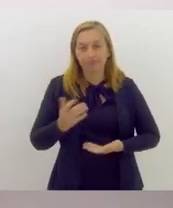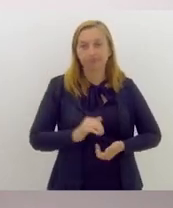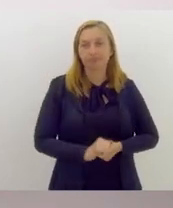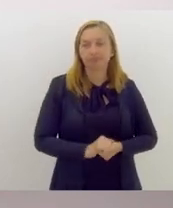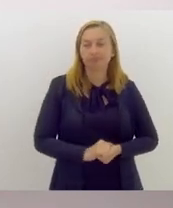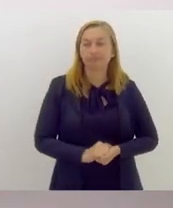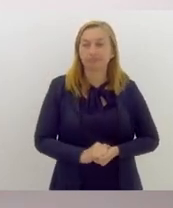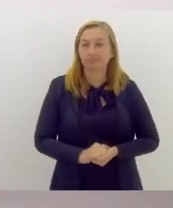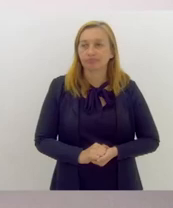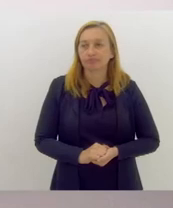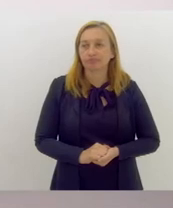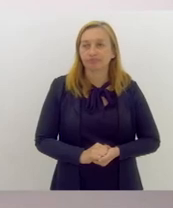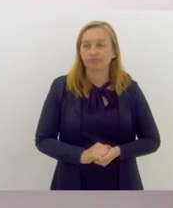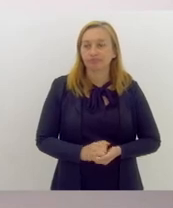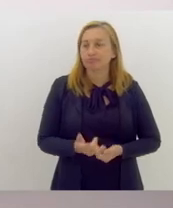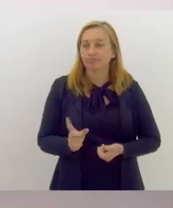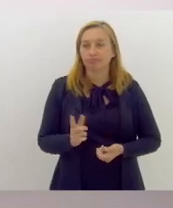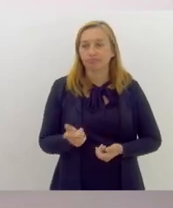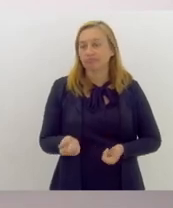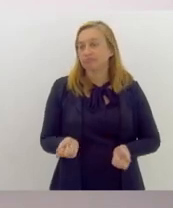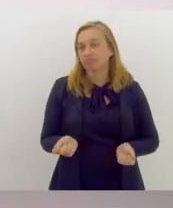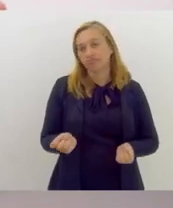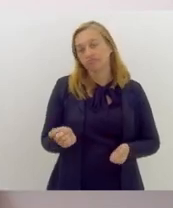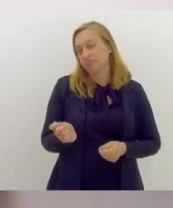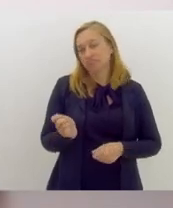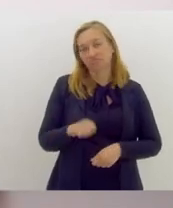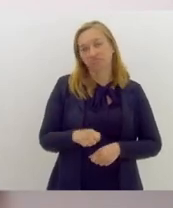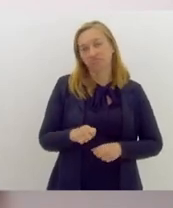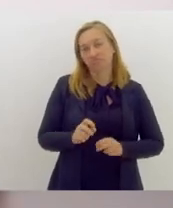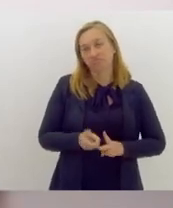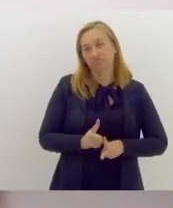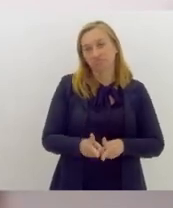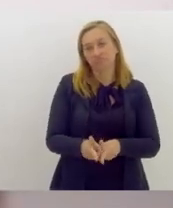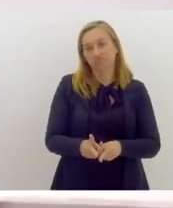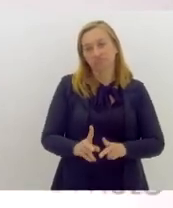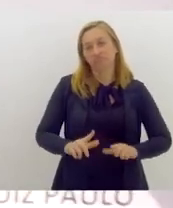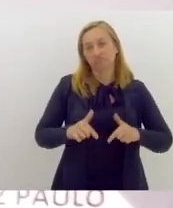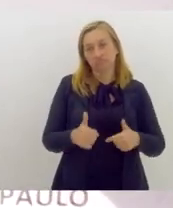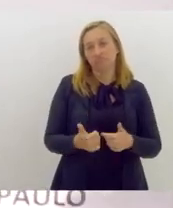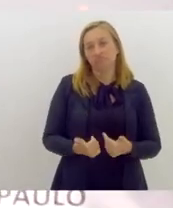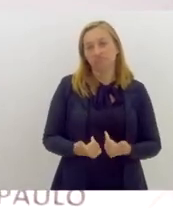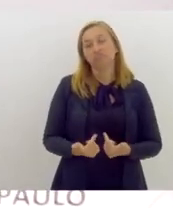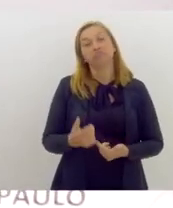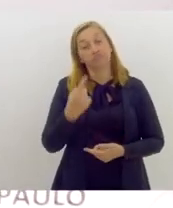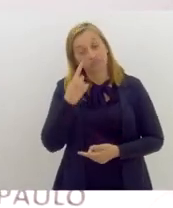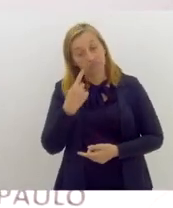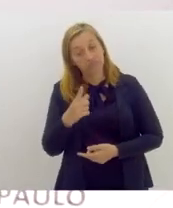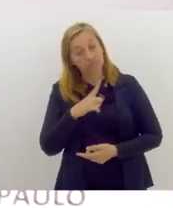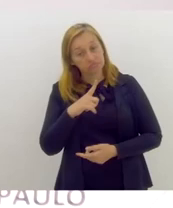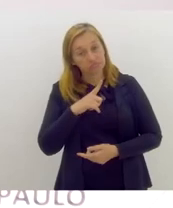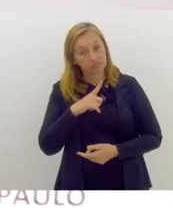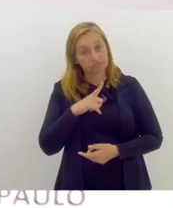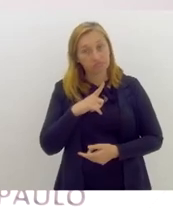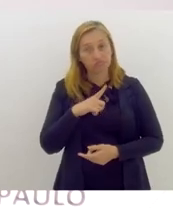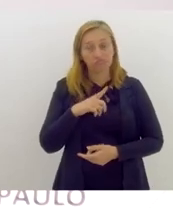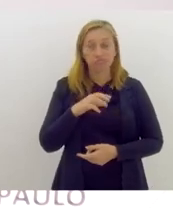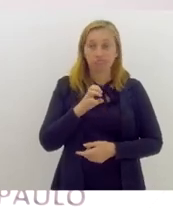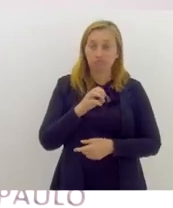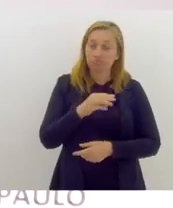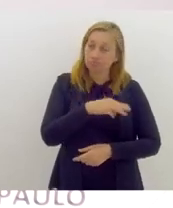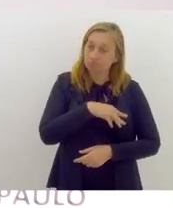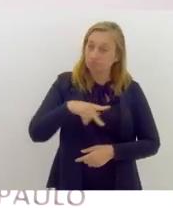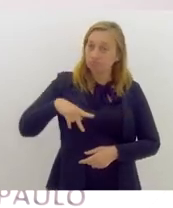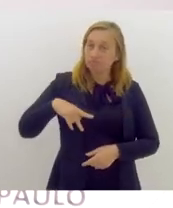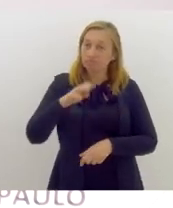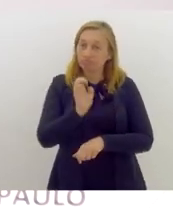não deu prosseguimento a ação visto que tinha a ação do Ministério Público Estadual a do Ministério